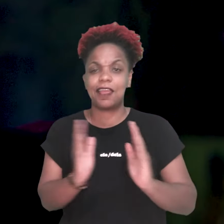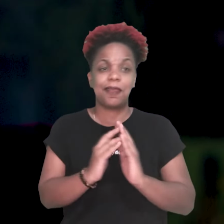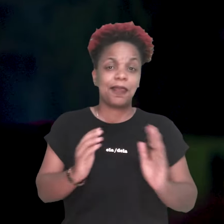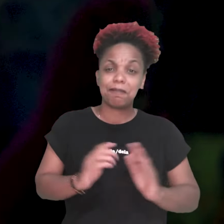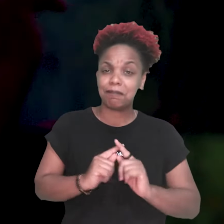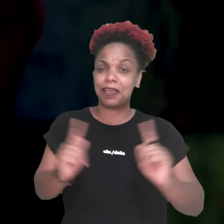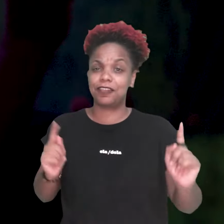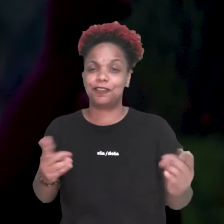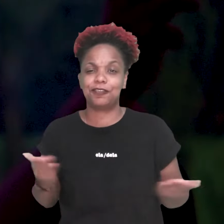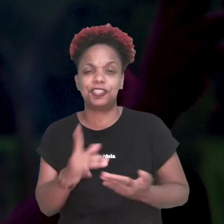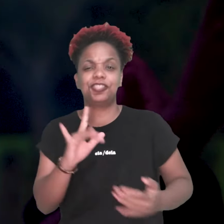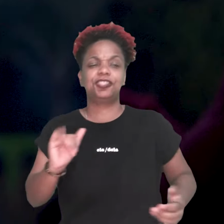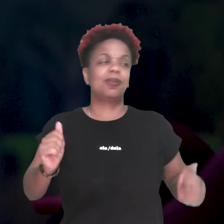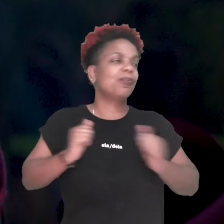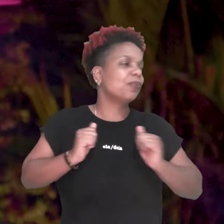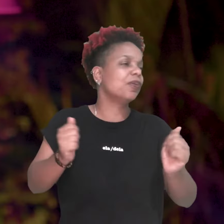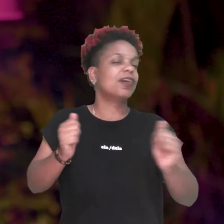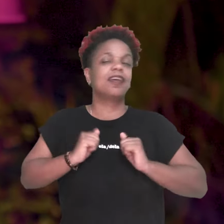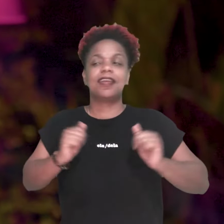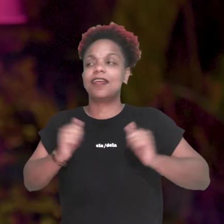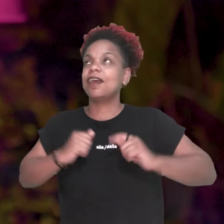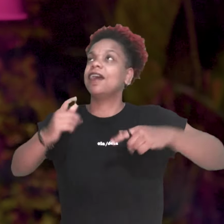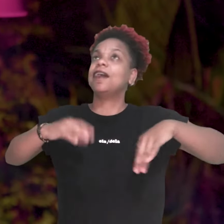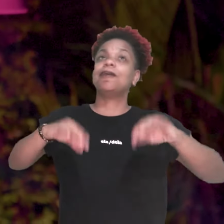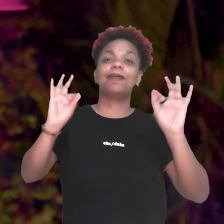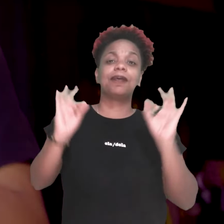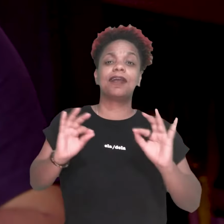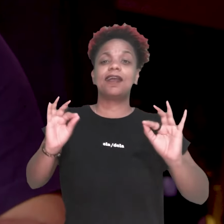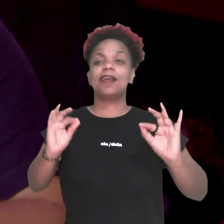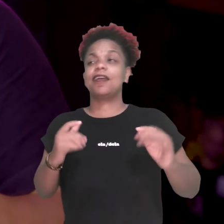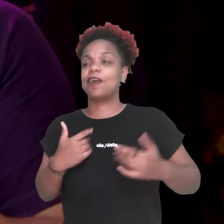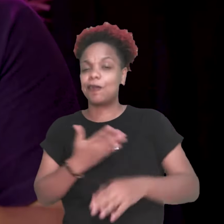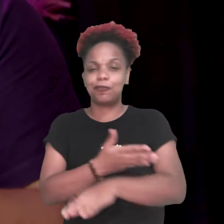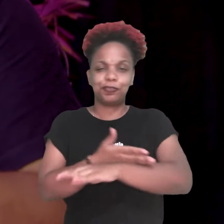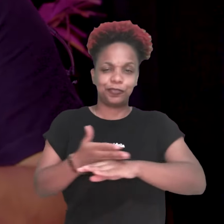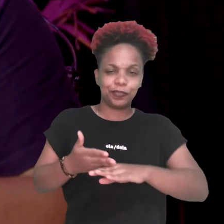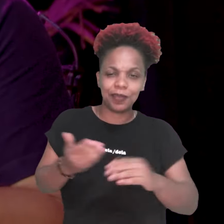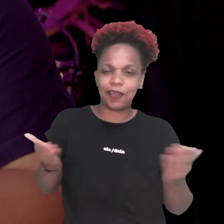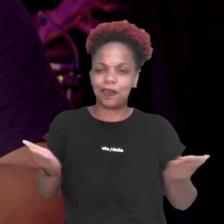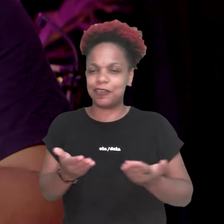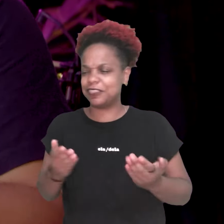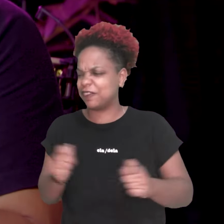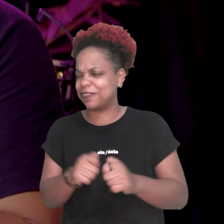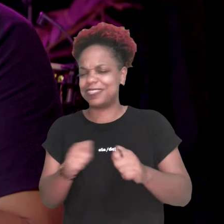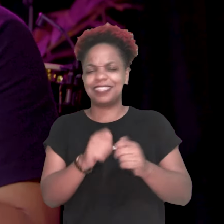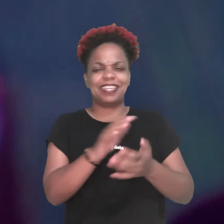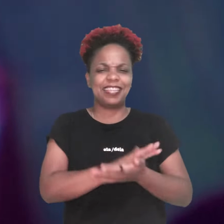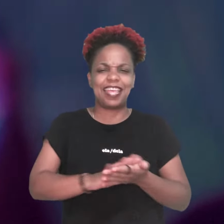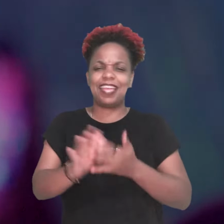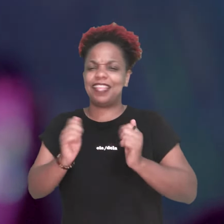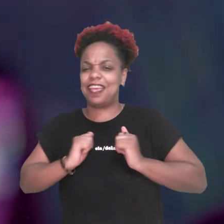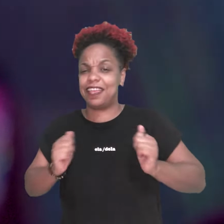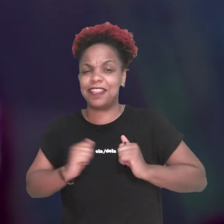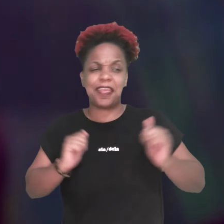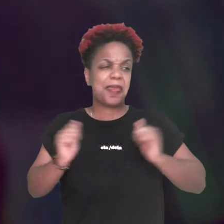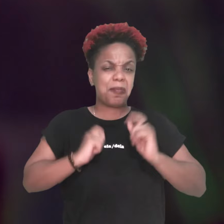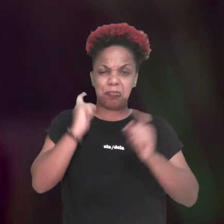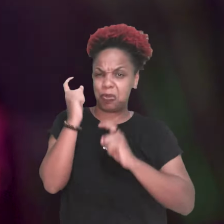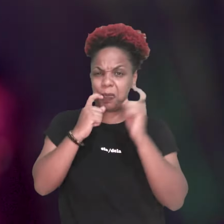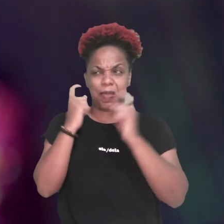nada. De pé pro ar, não se acostuma. Que hoje é dia de não fazer nada.